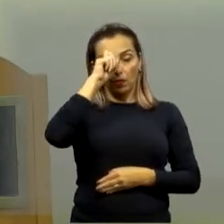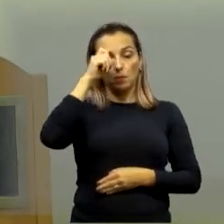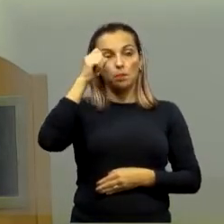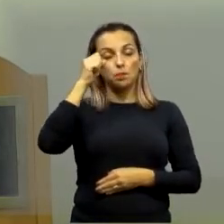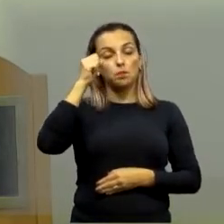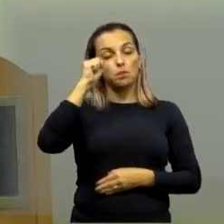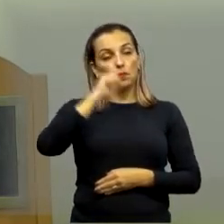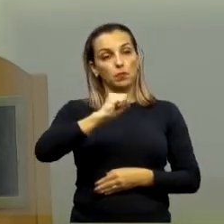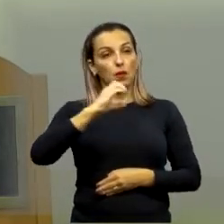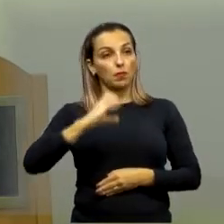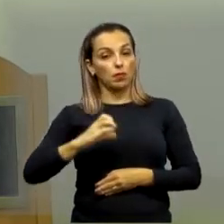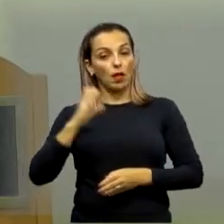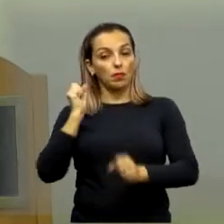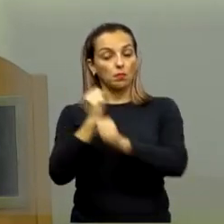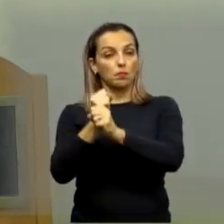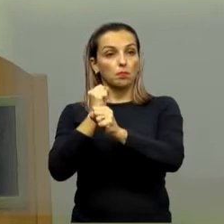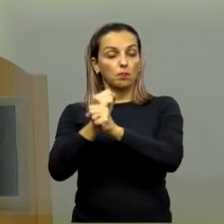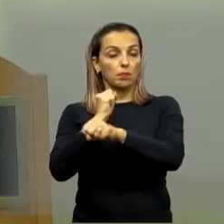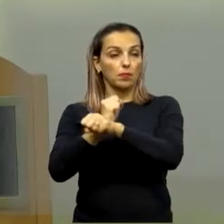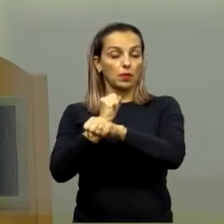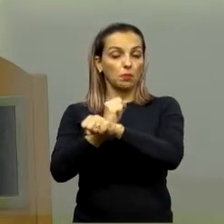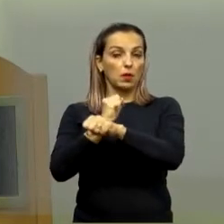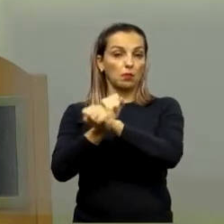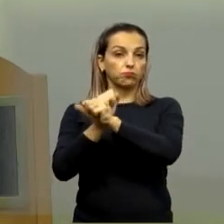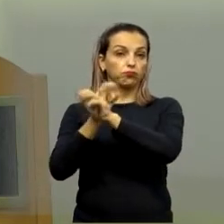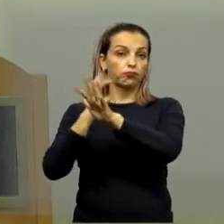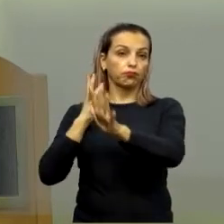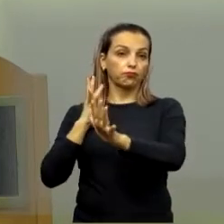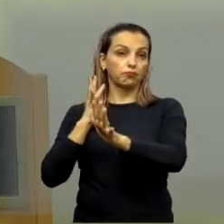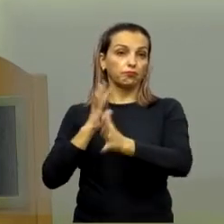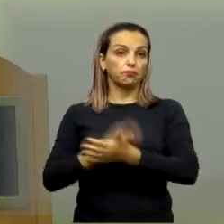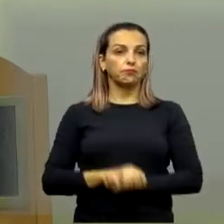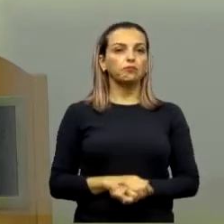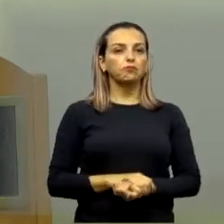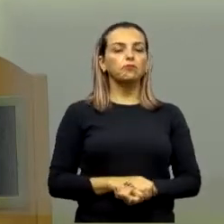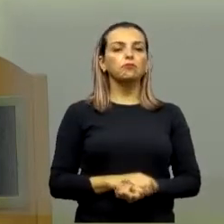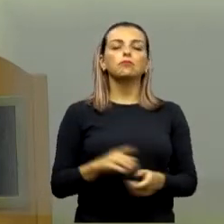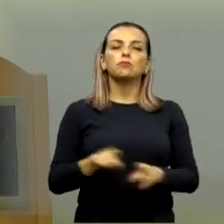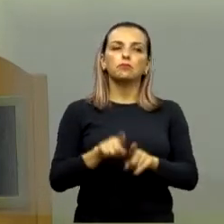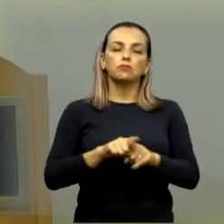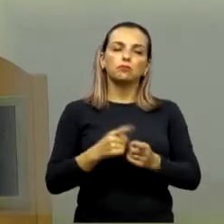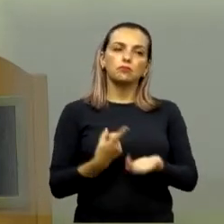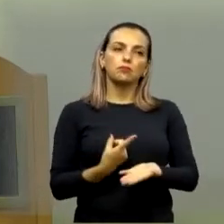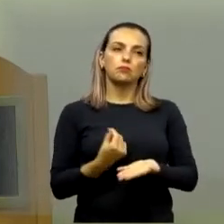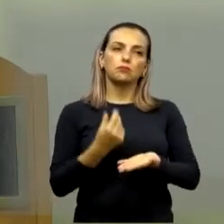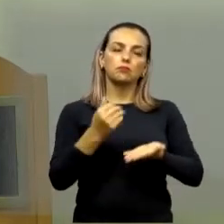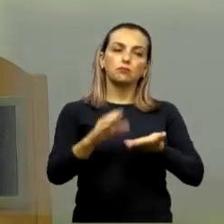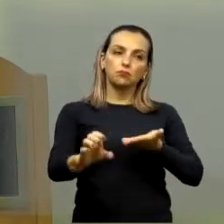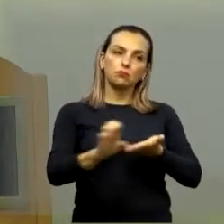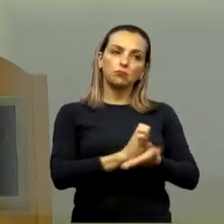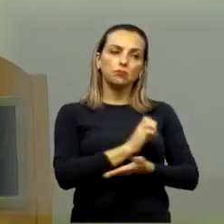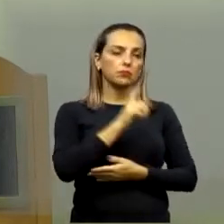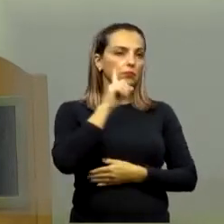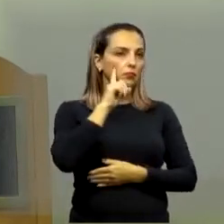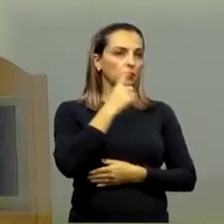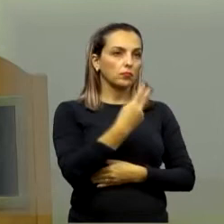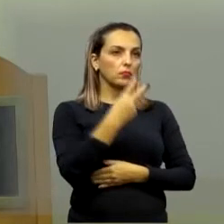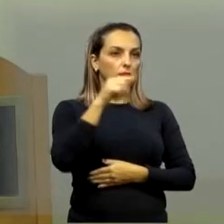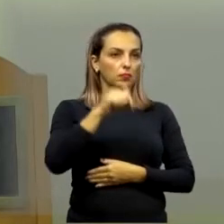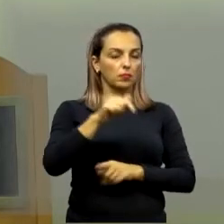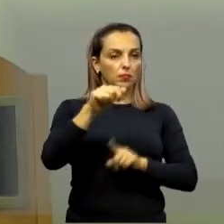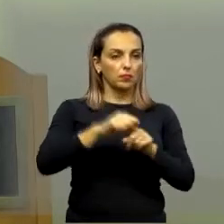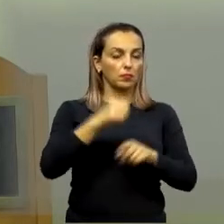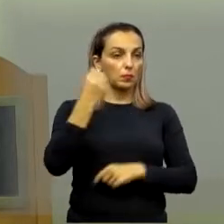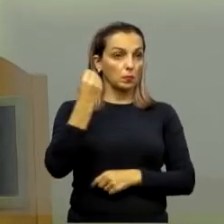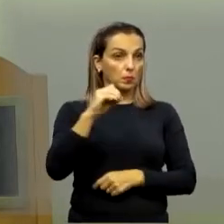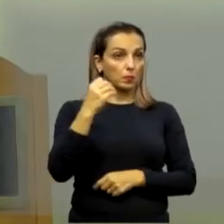tratamento é o que a gente espera a gente aí falar as emendas parlamentares né 27 de outubro agora do ano